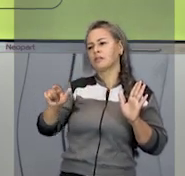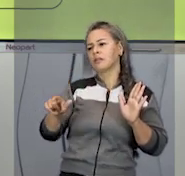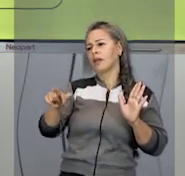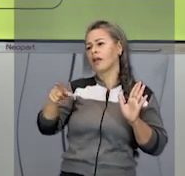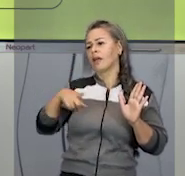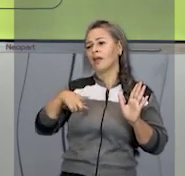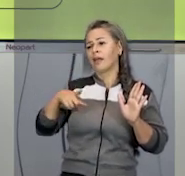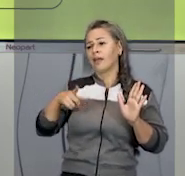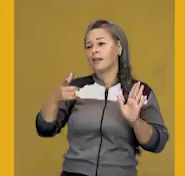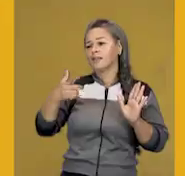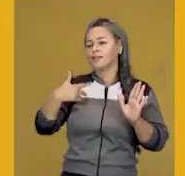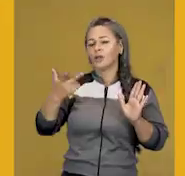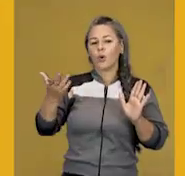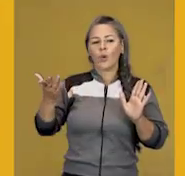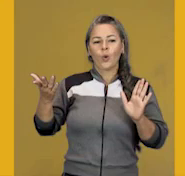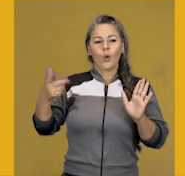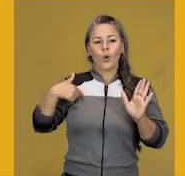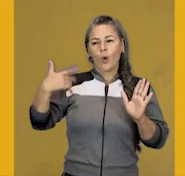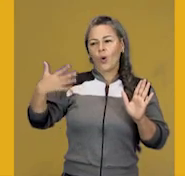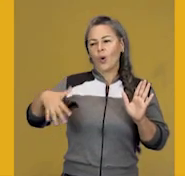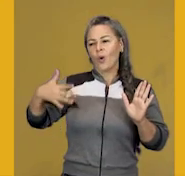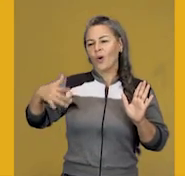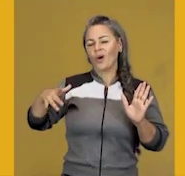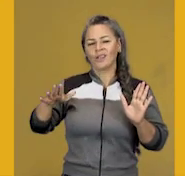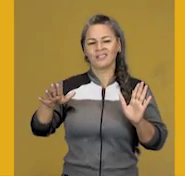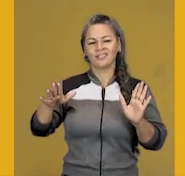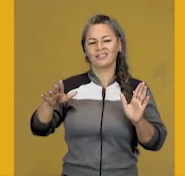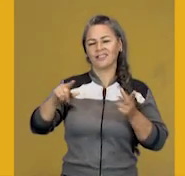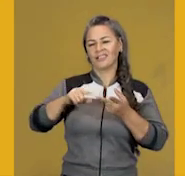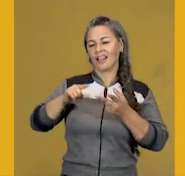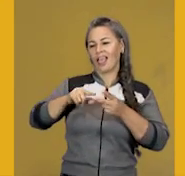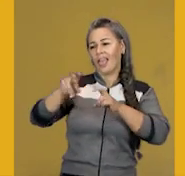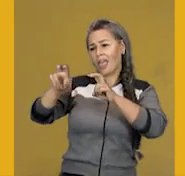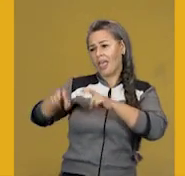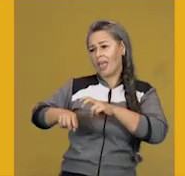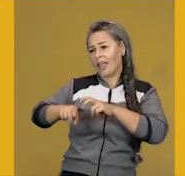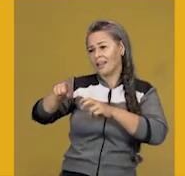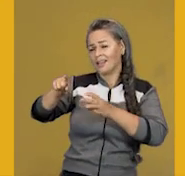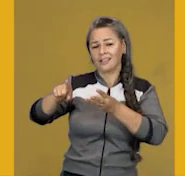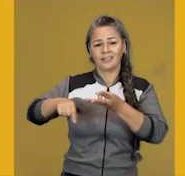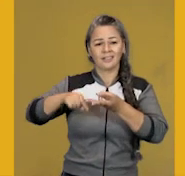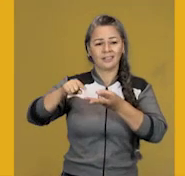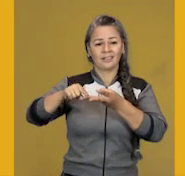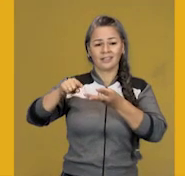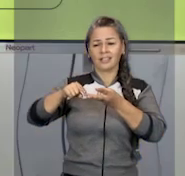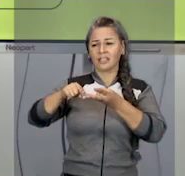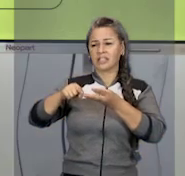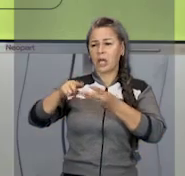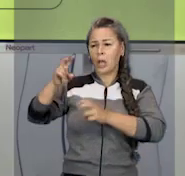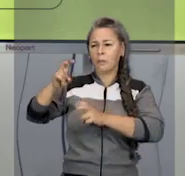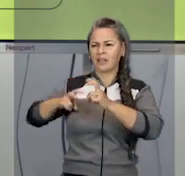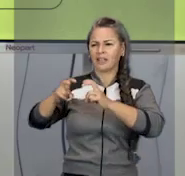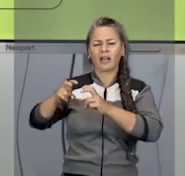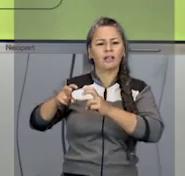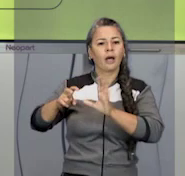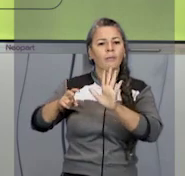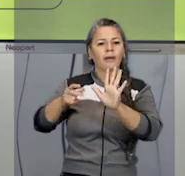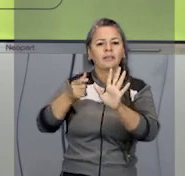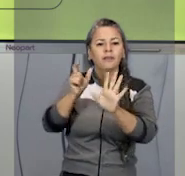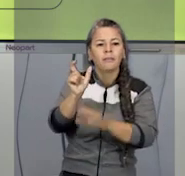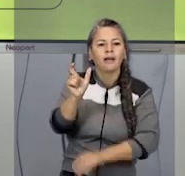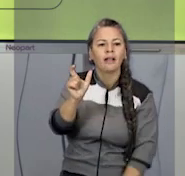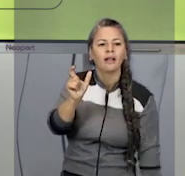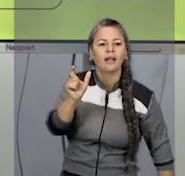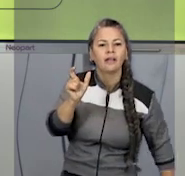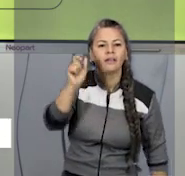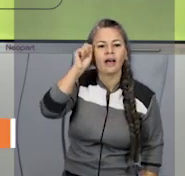meu negócio da China, tá? Caipira, brigona, tal. E aí, gente, negócio da China. Olha, nós